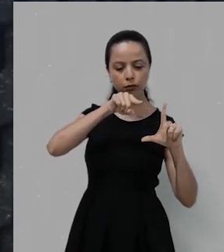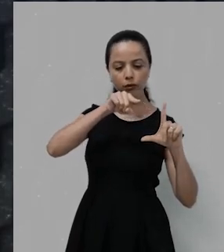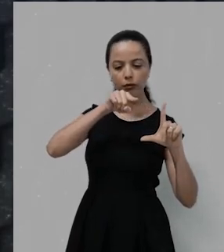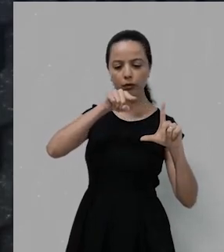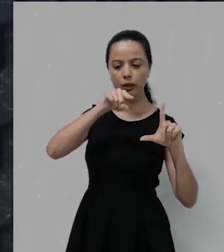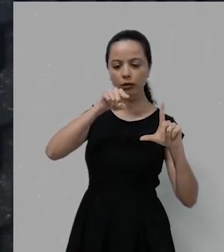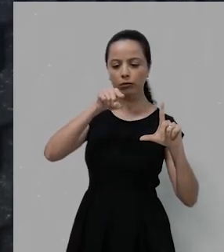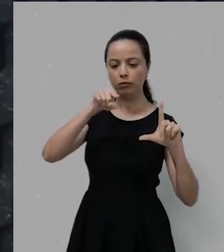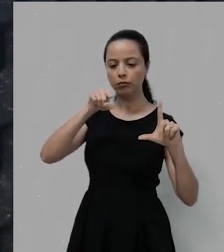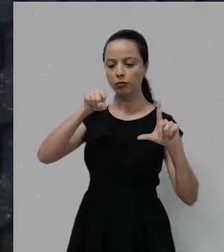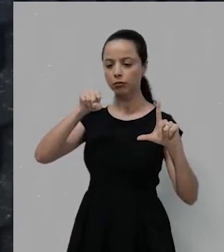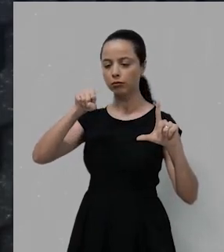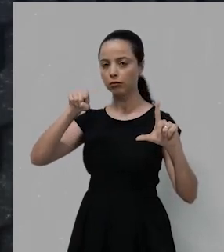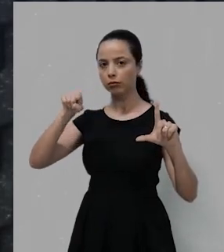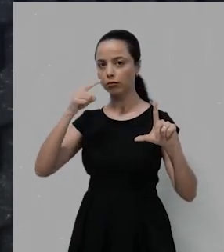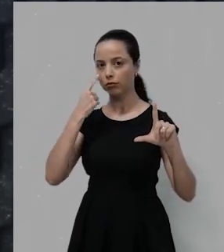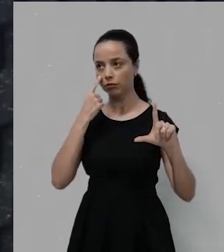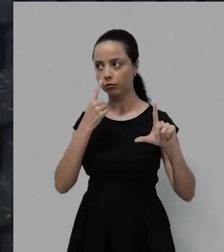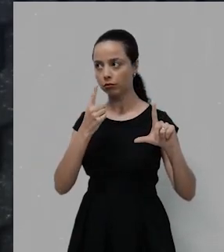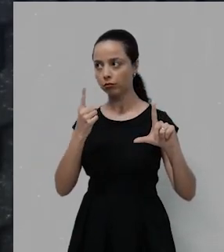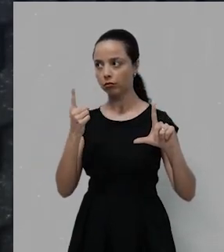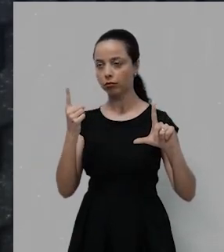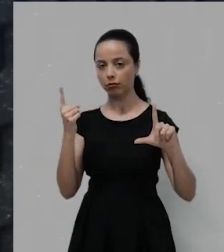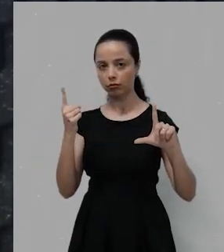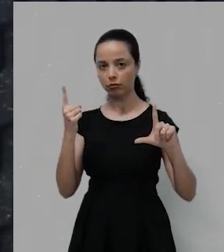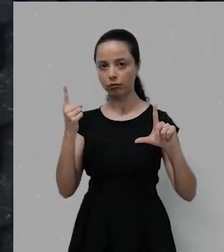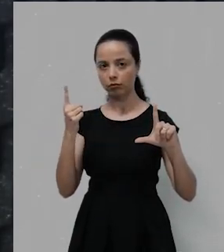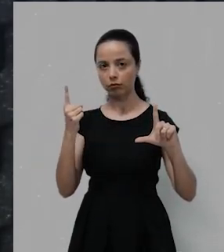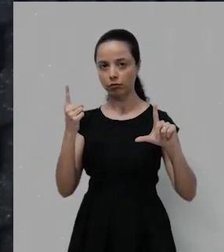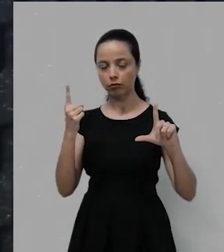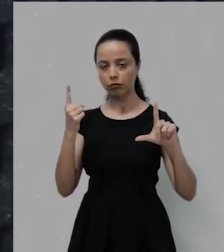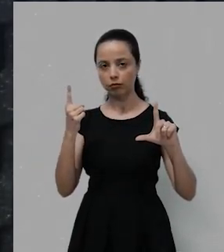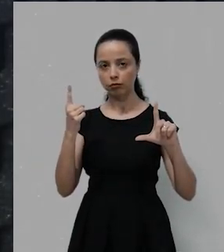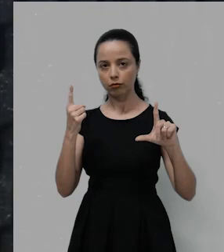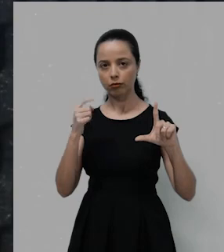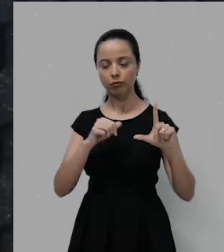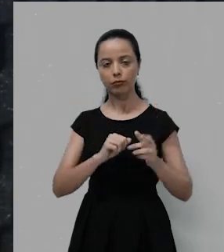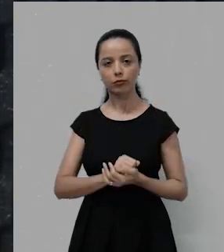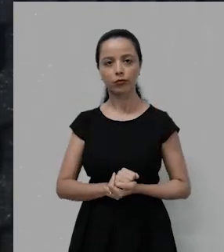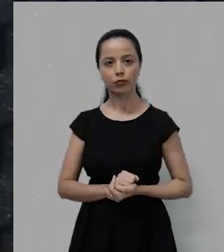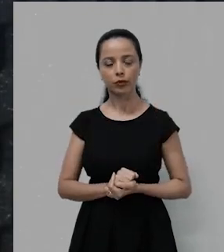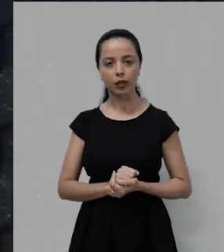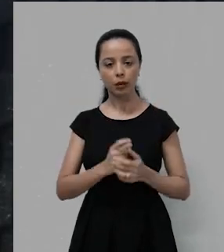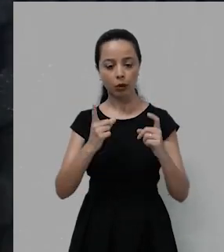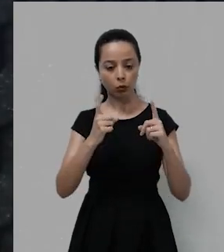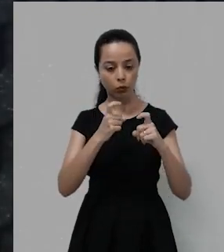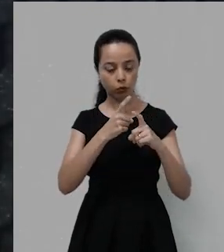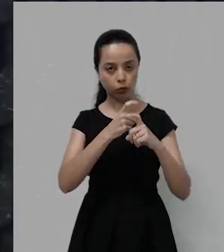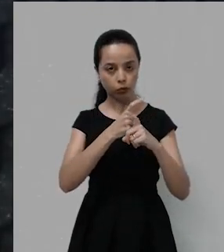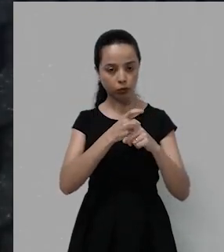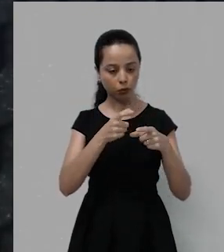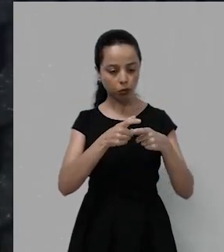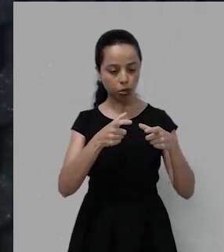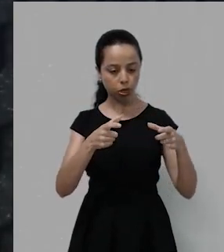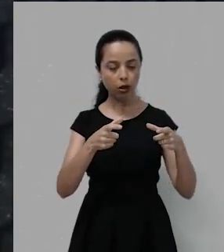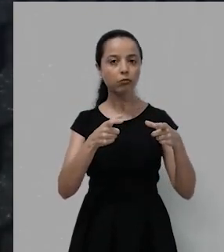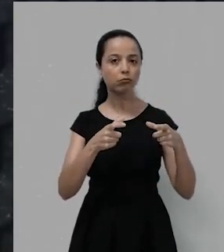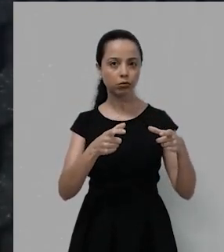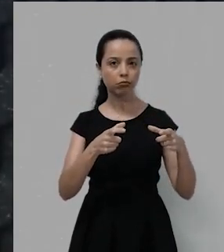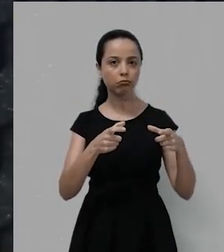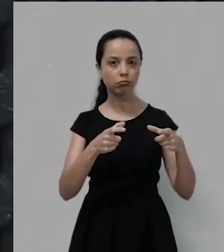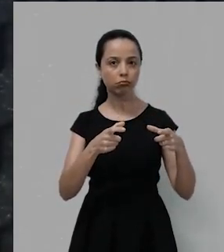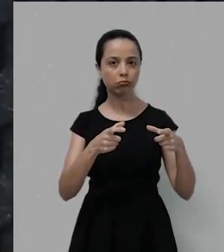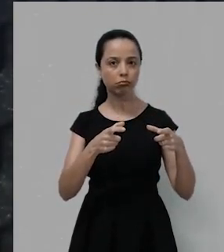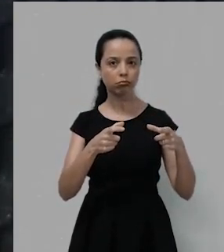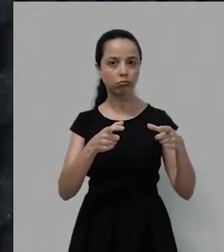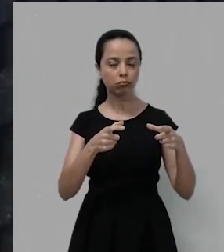ó, crescendo, aí chegou no patamar que ela ficou estacionando. O número de indivíduos, né, dessas